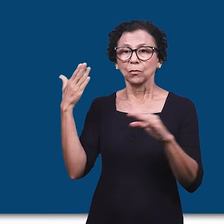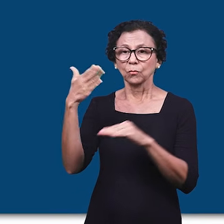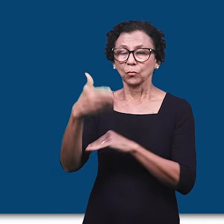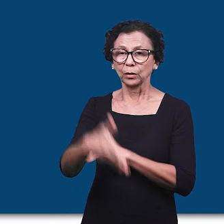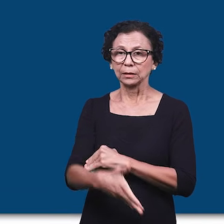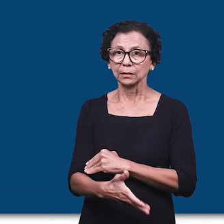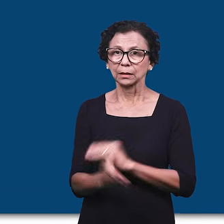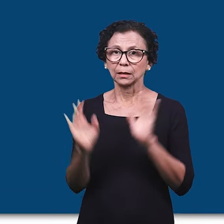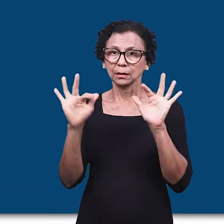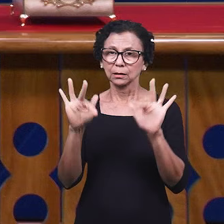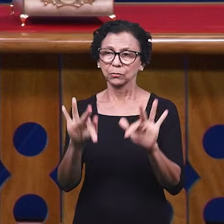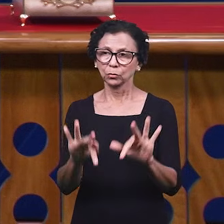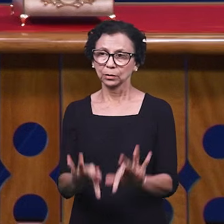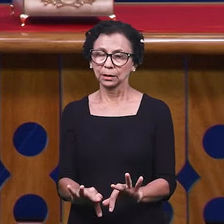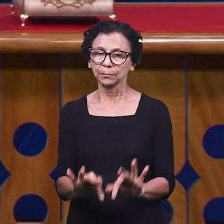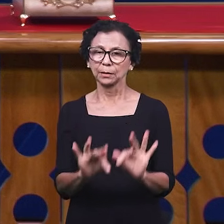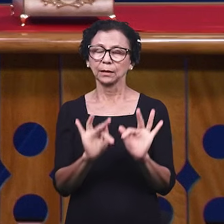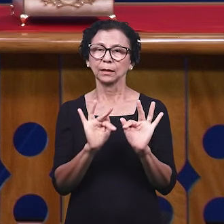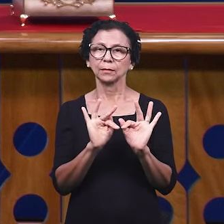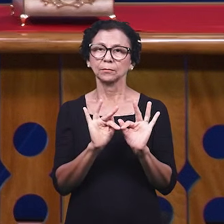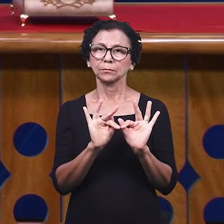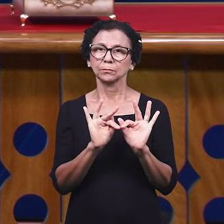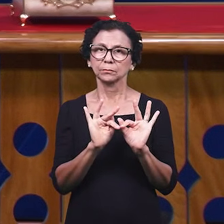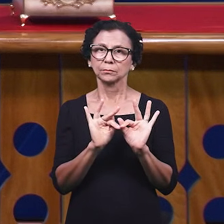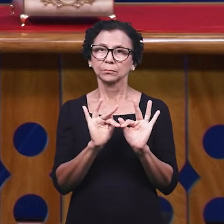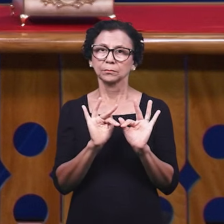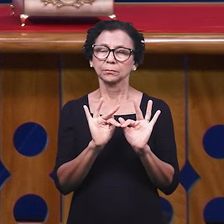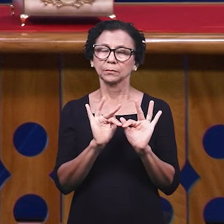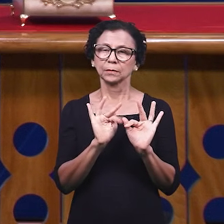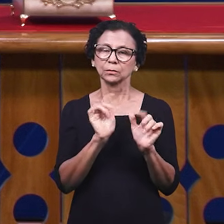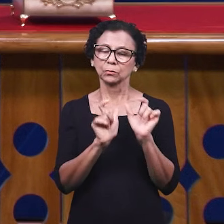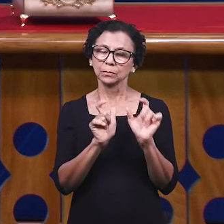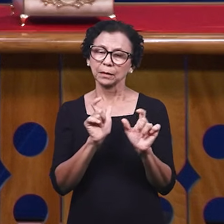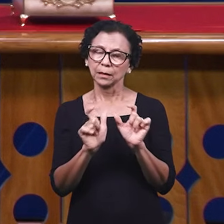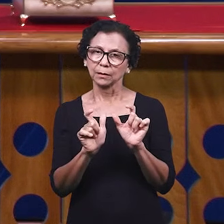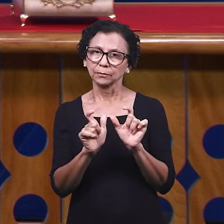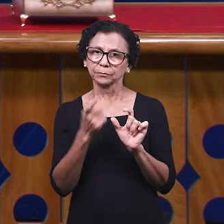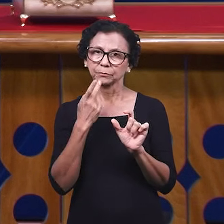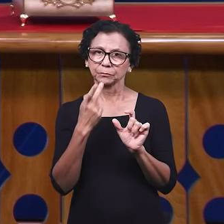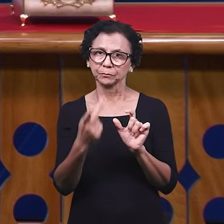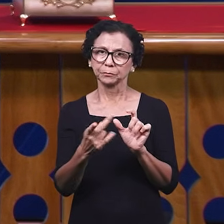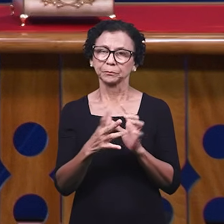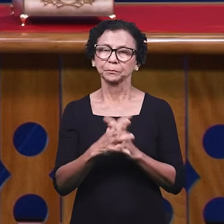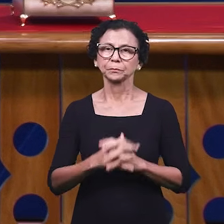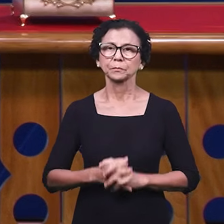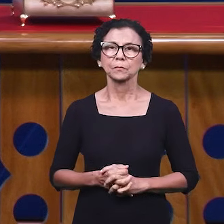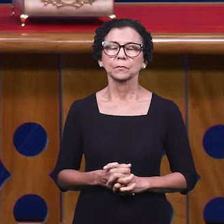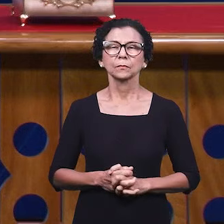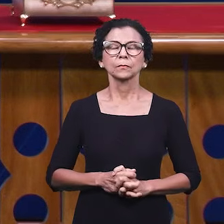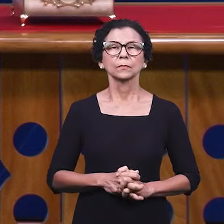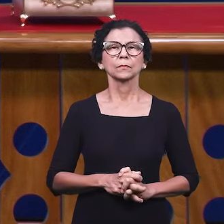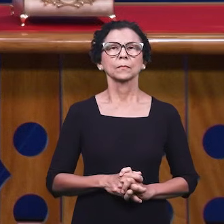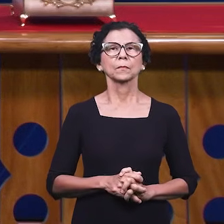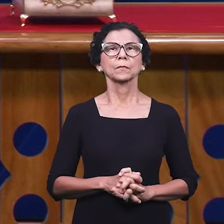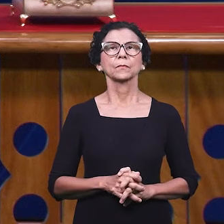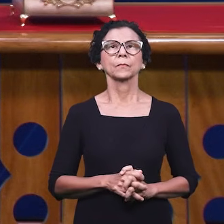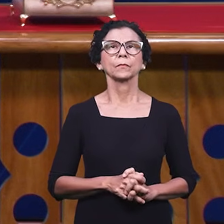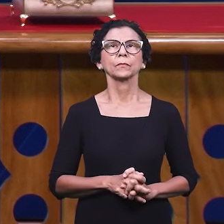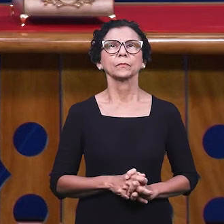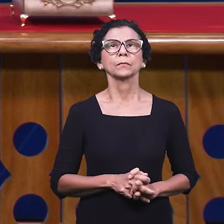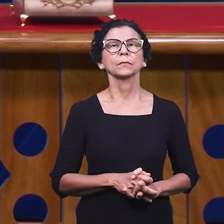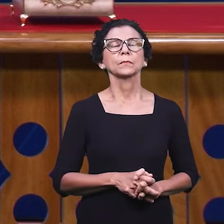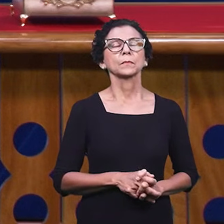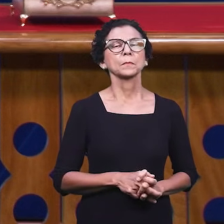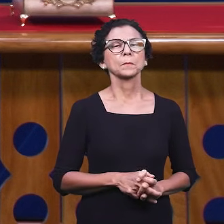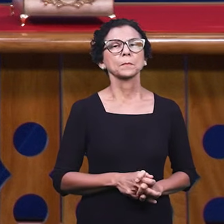e acabarei as tuas palavras. Até aí, o Senhor nos abençoe. Hoje é um culto de oração e é importante nós,